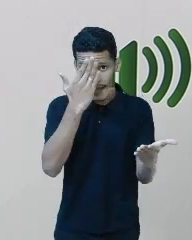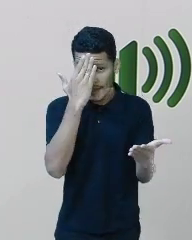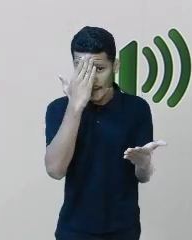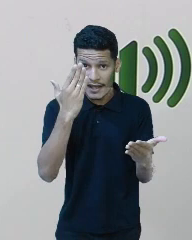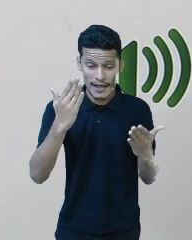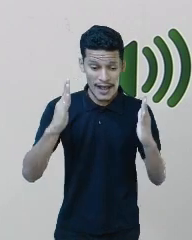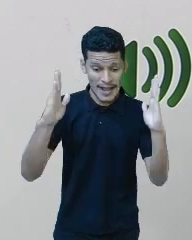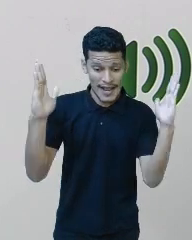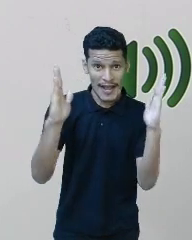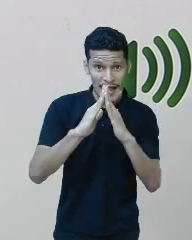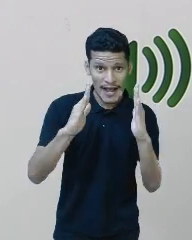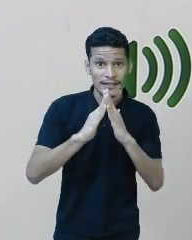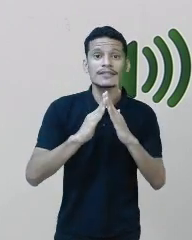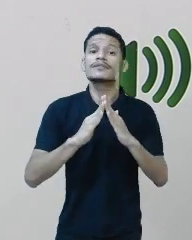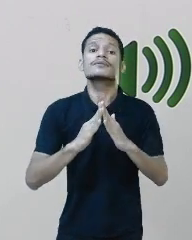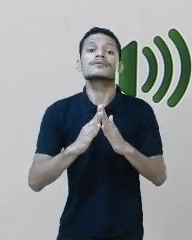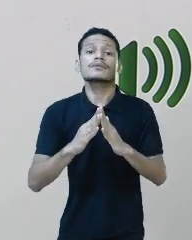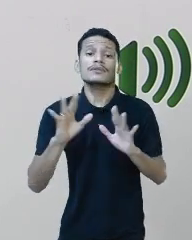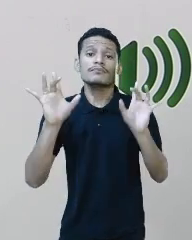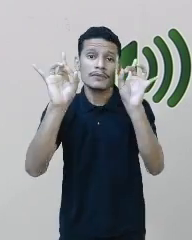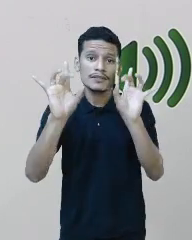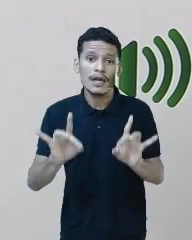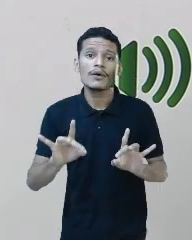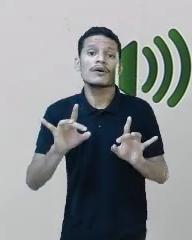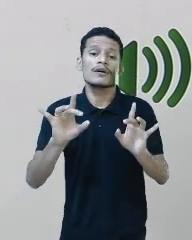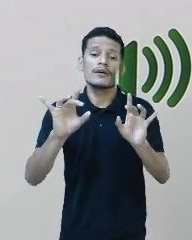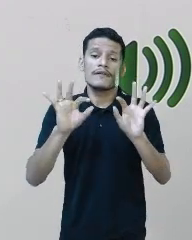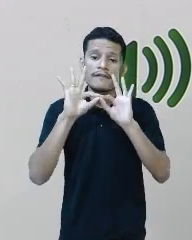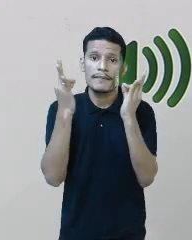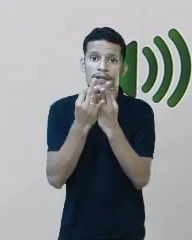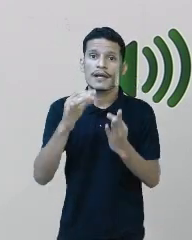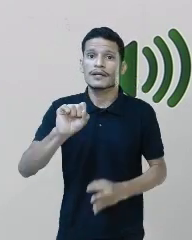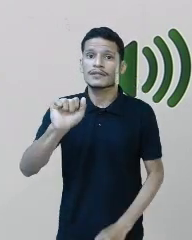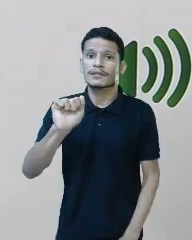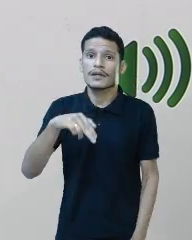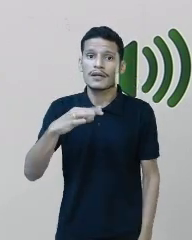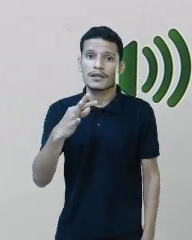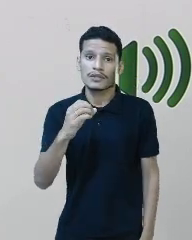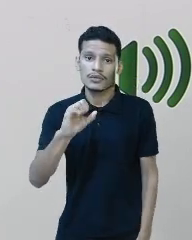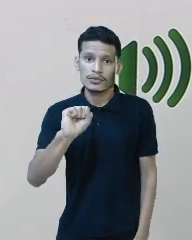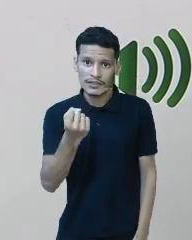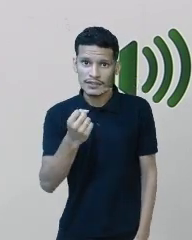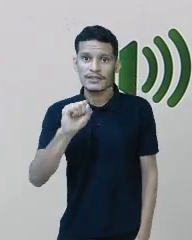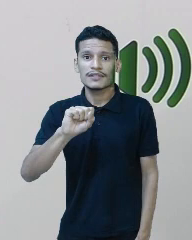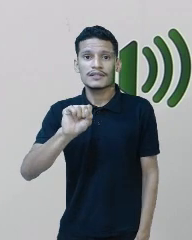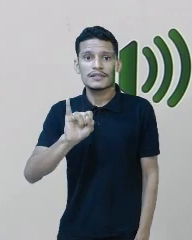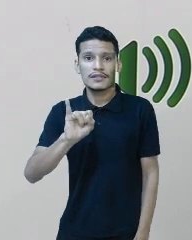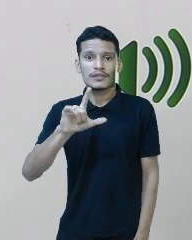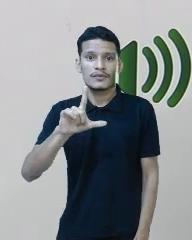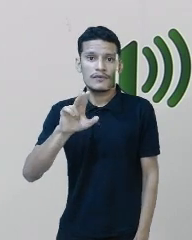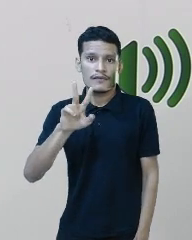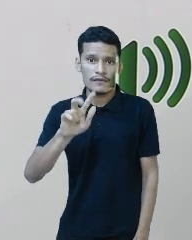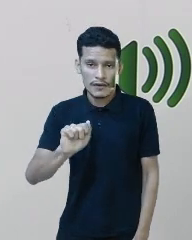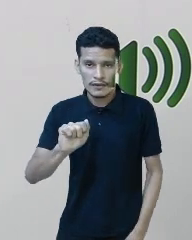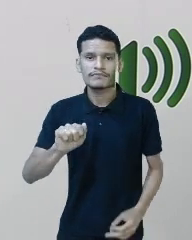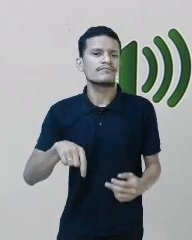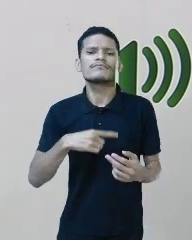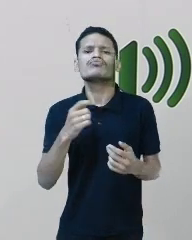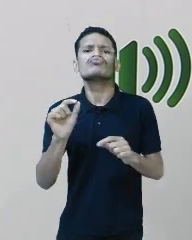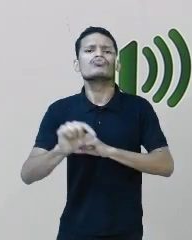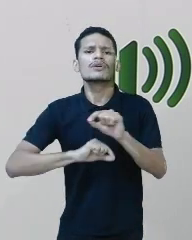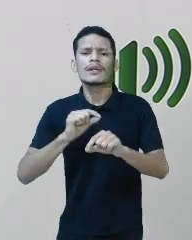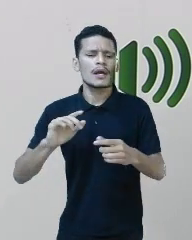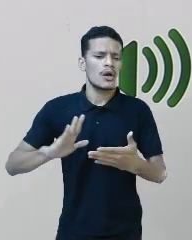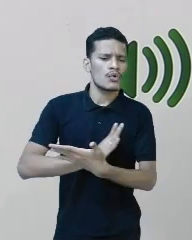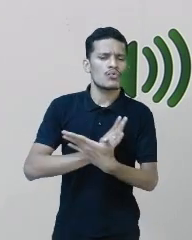assistindo, em especial a família Santos Silva, Ana Elizabeth, Sônia, Edivaldo, até Daniel